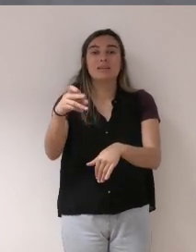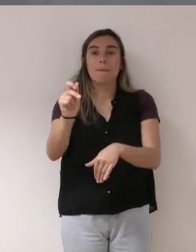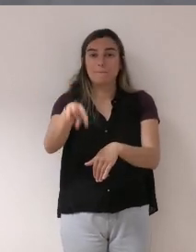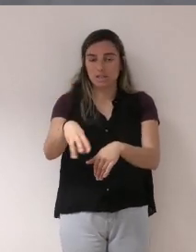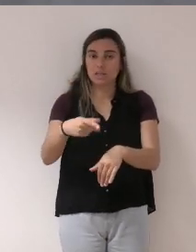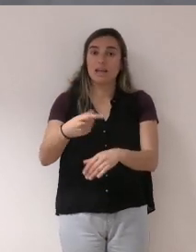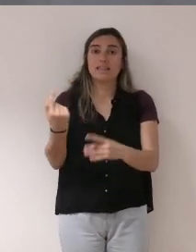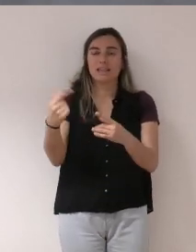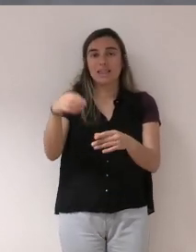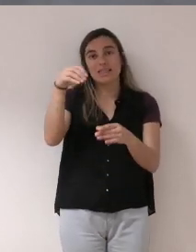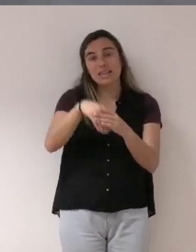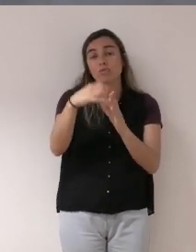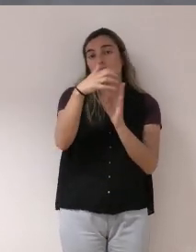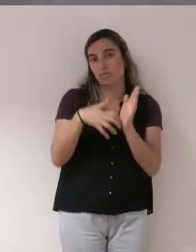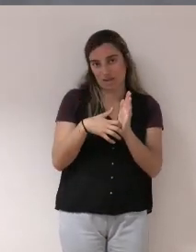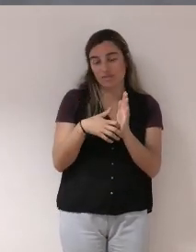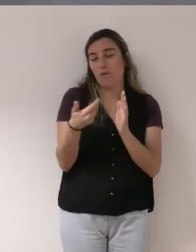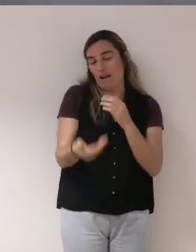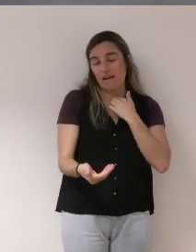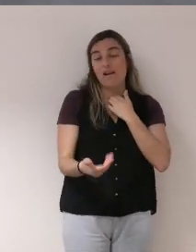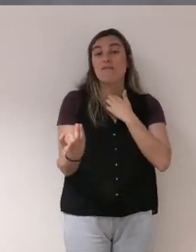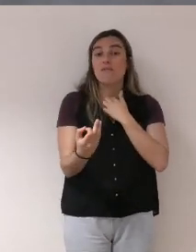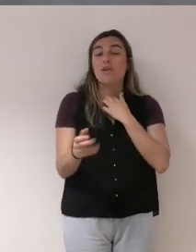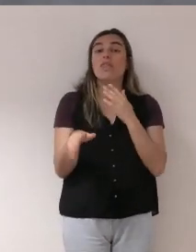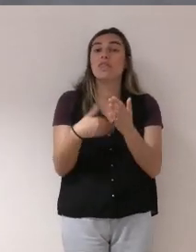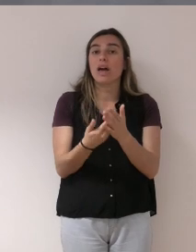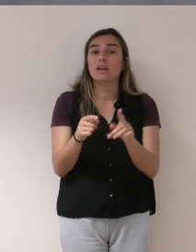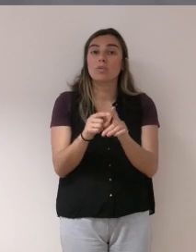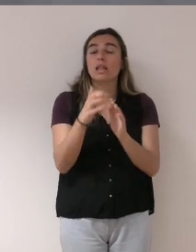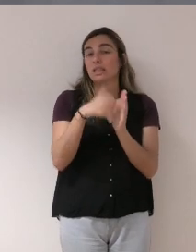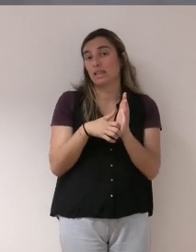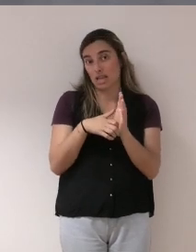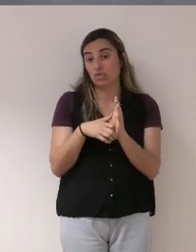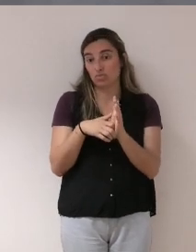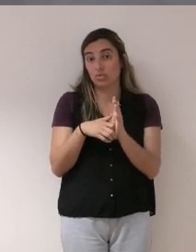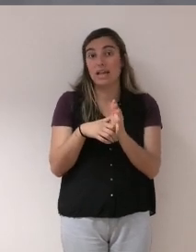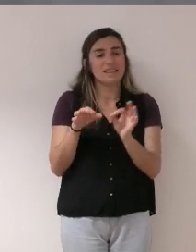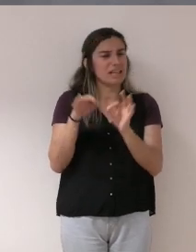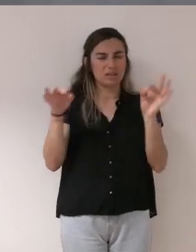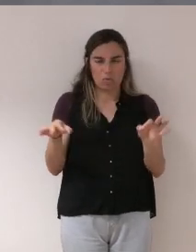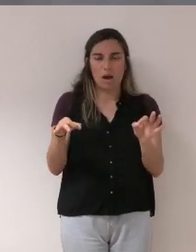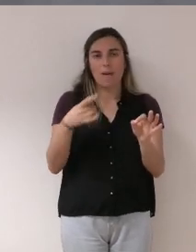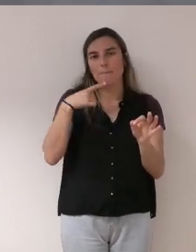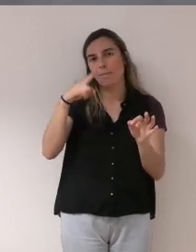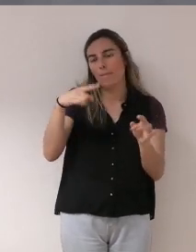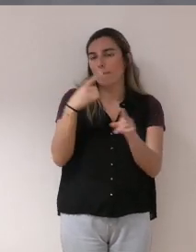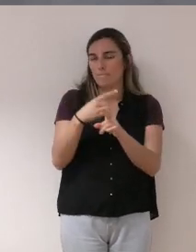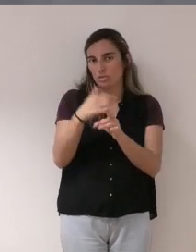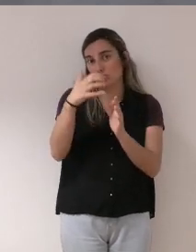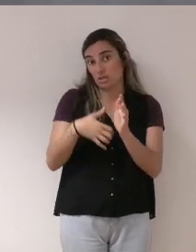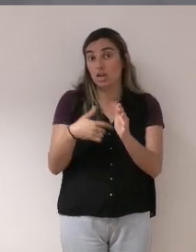que constitui o próprio interior do texto, que, de alguma maneira, faz com que ele nunca seja igual a si próprio. Não sei se respondi.